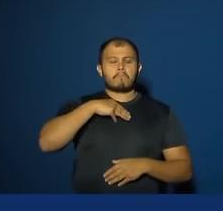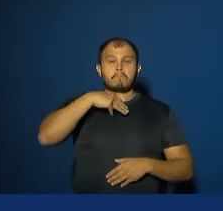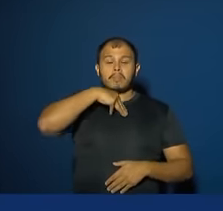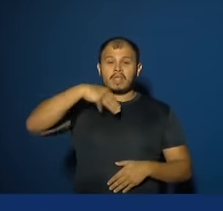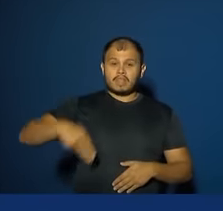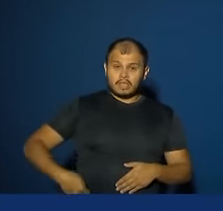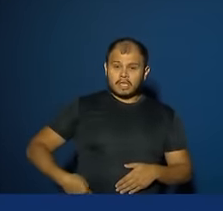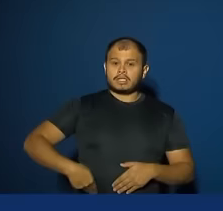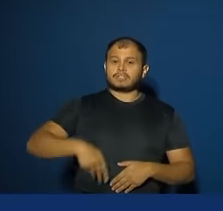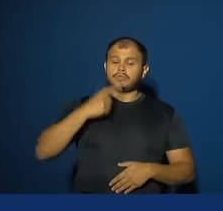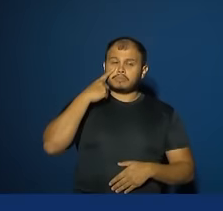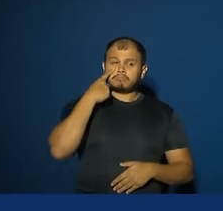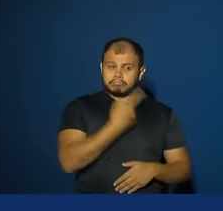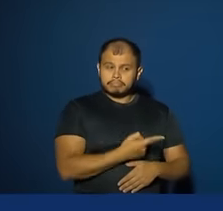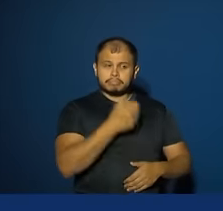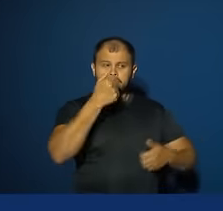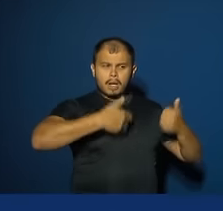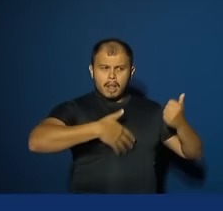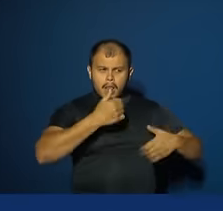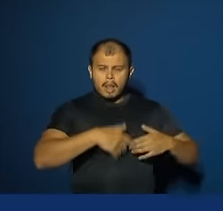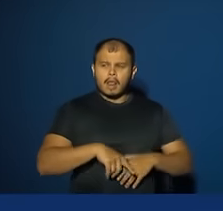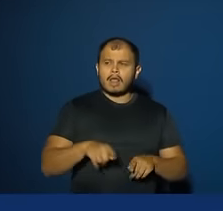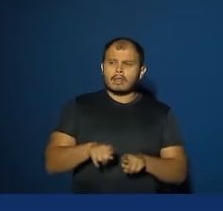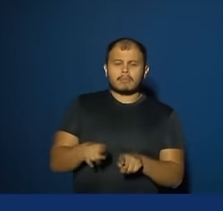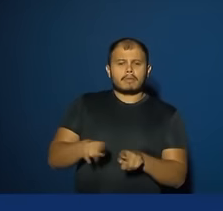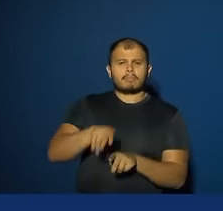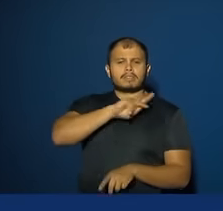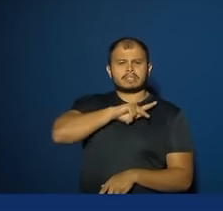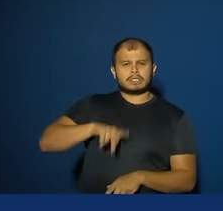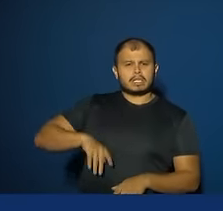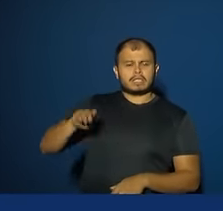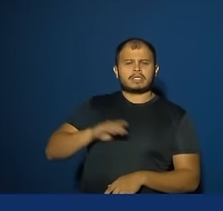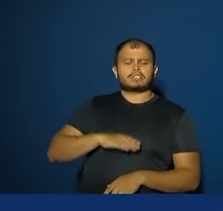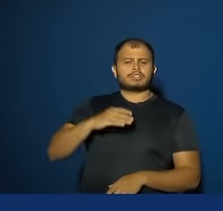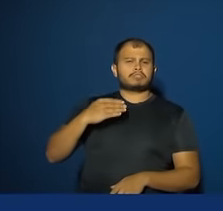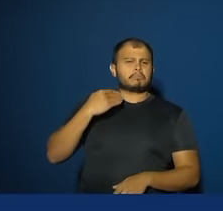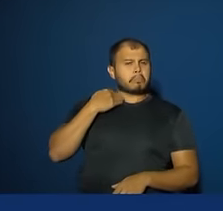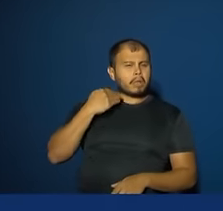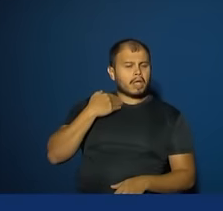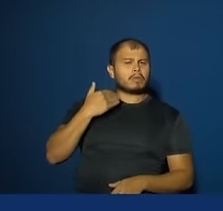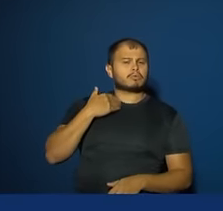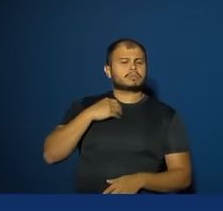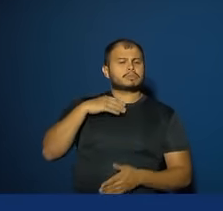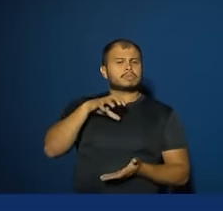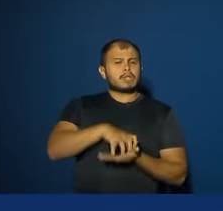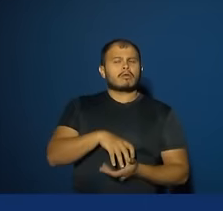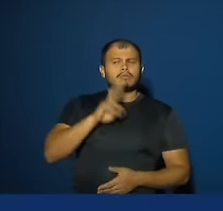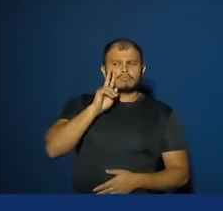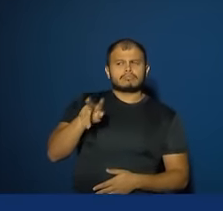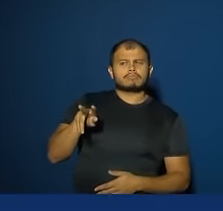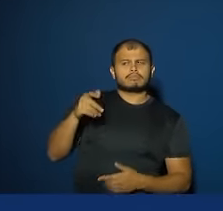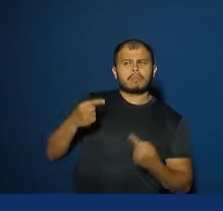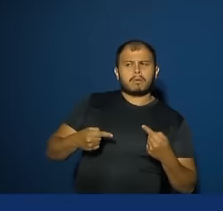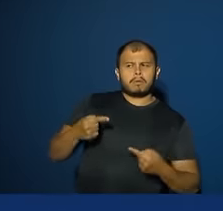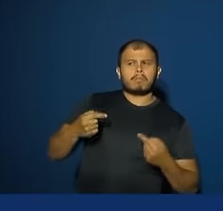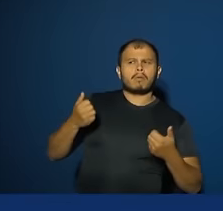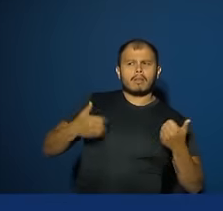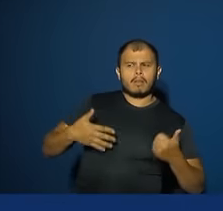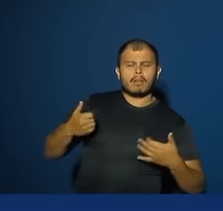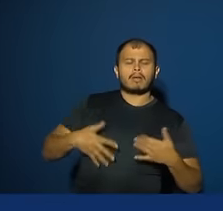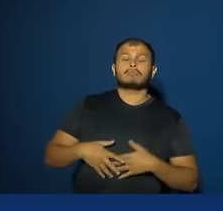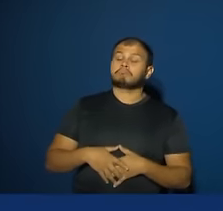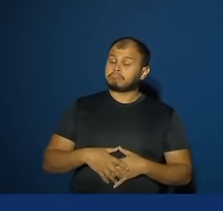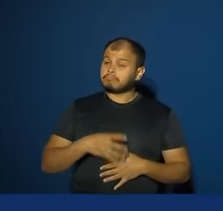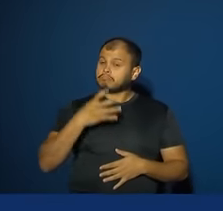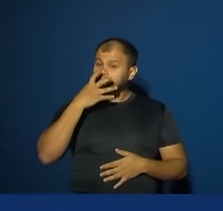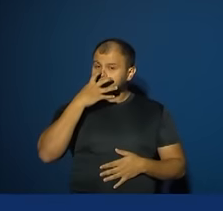eu fico muito satisfeito com o que eu vejo né primeiro uma uma conversa harmônica né Lembrando que a gente começa o ano